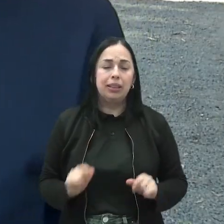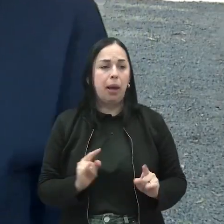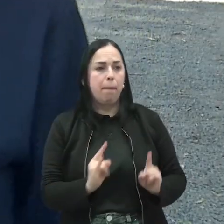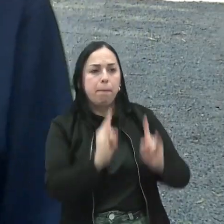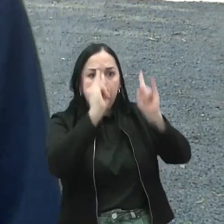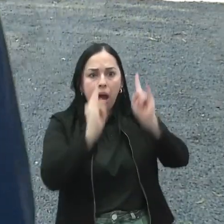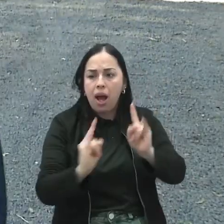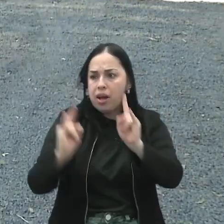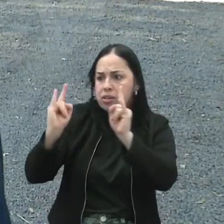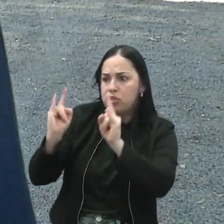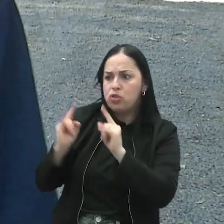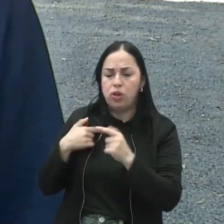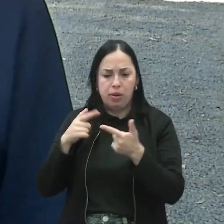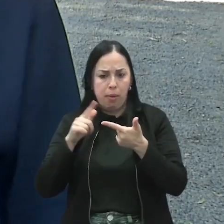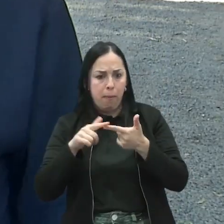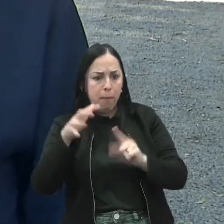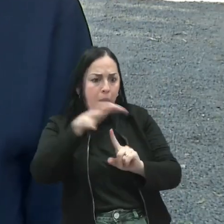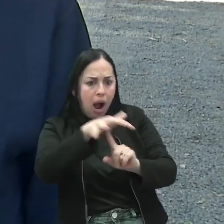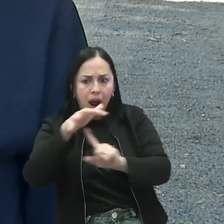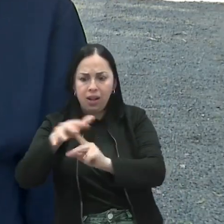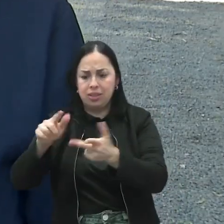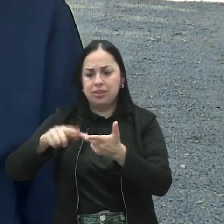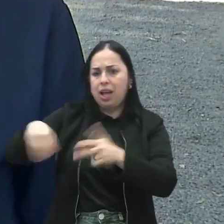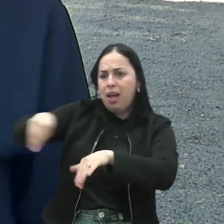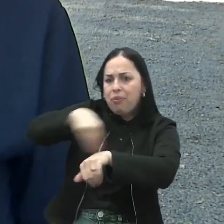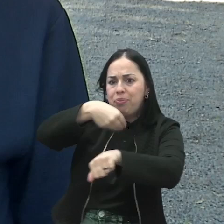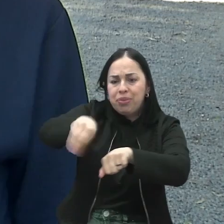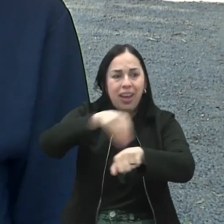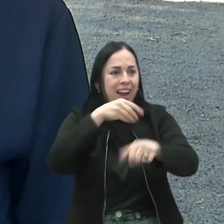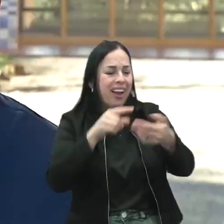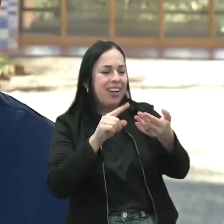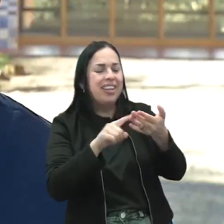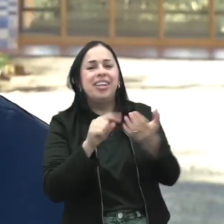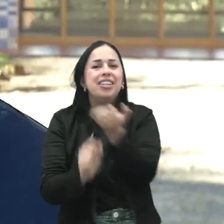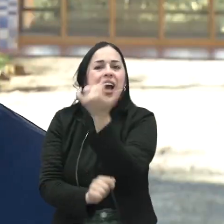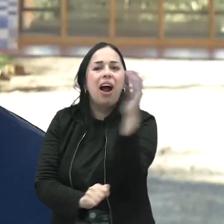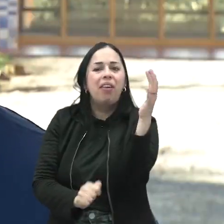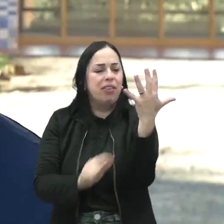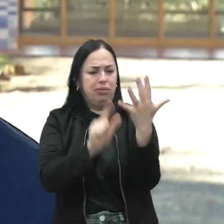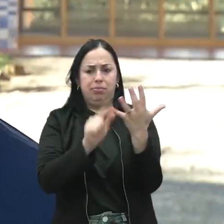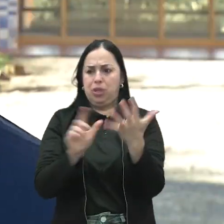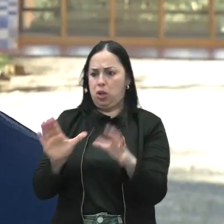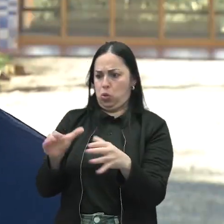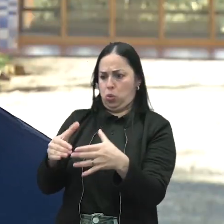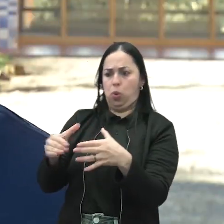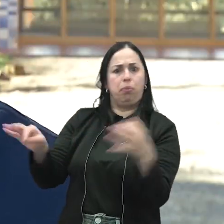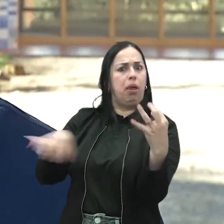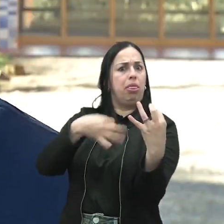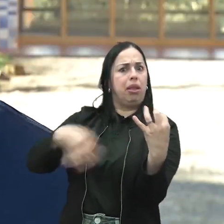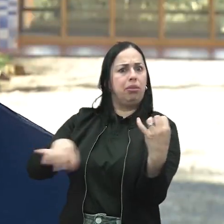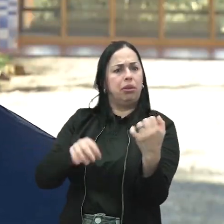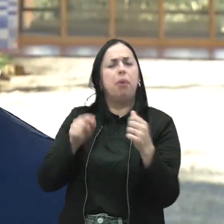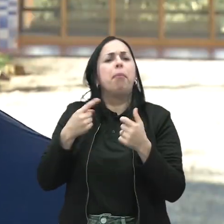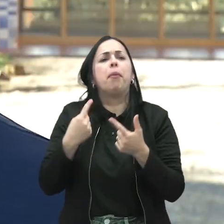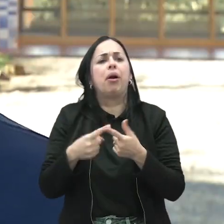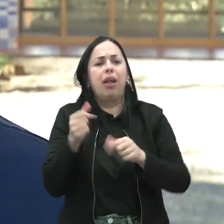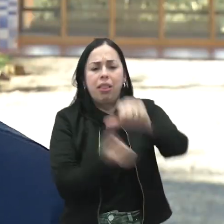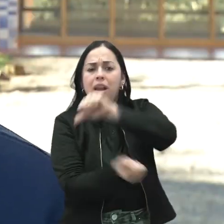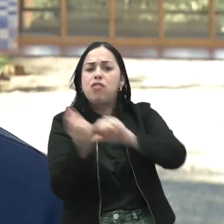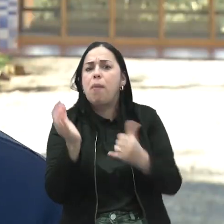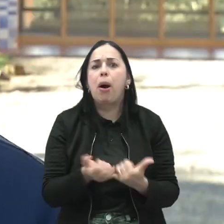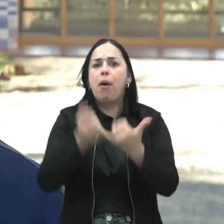Mas como prédios, parques, sítios arqueológicos, árvores e até bandas se tornam